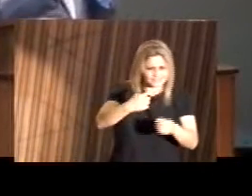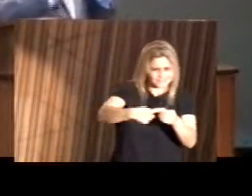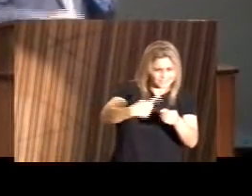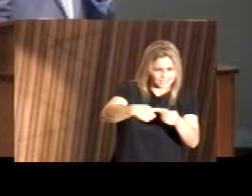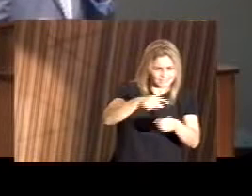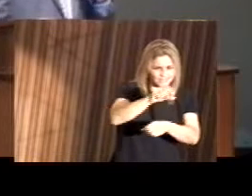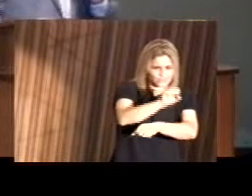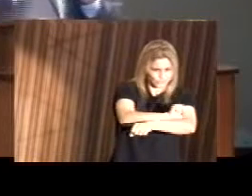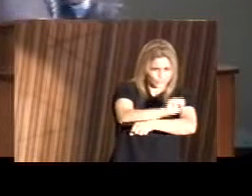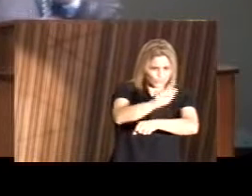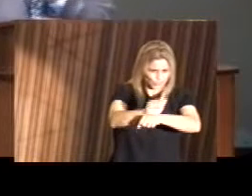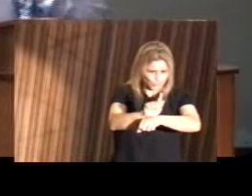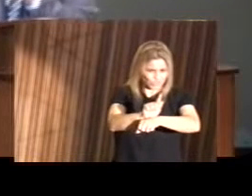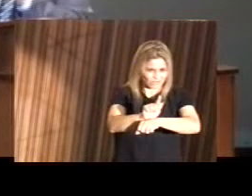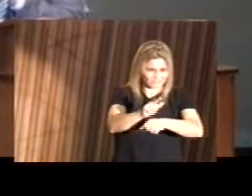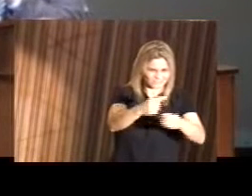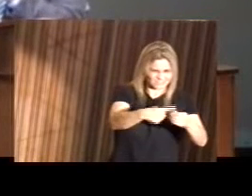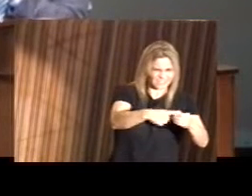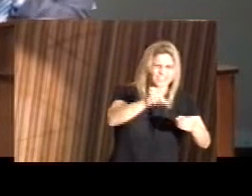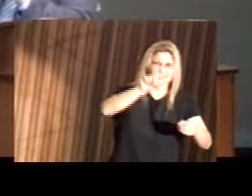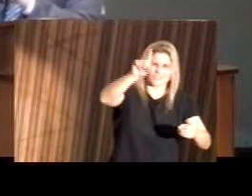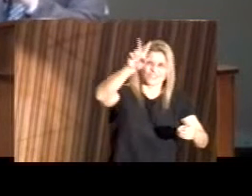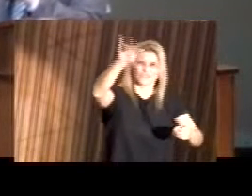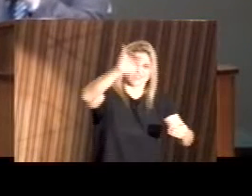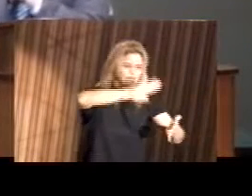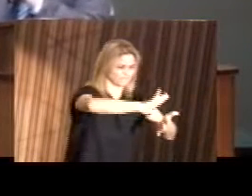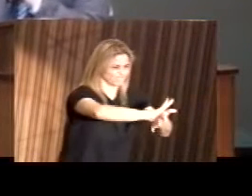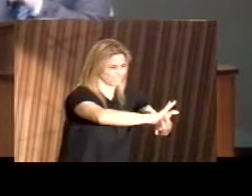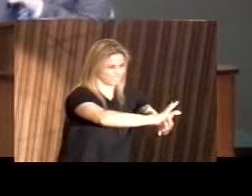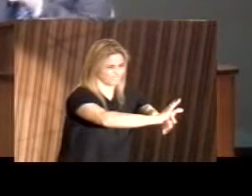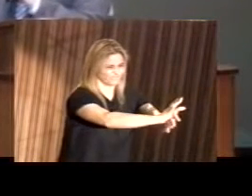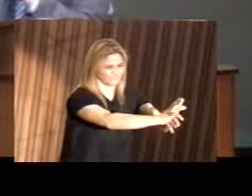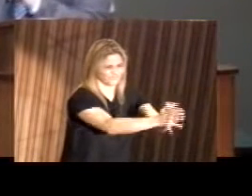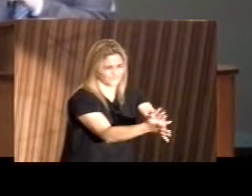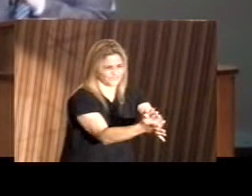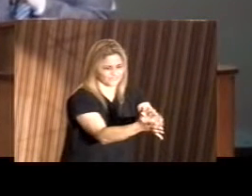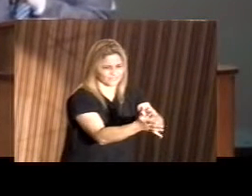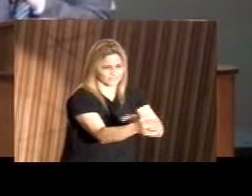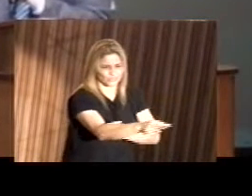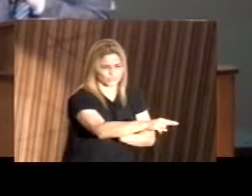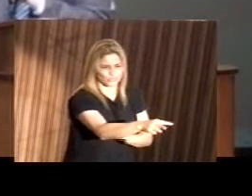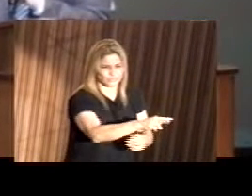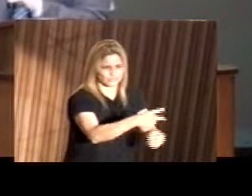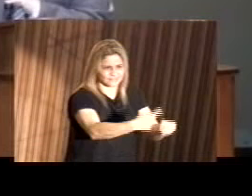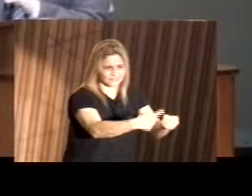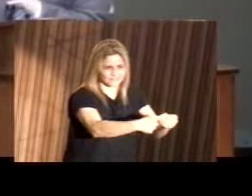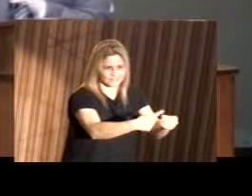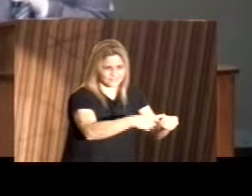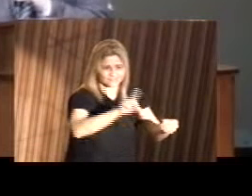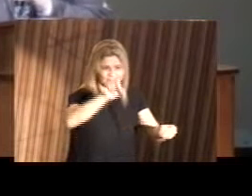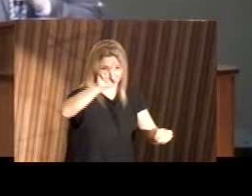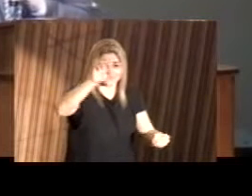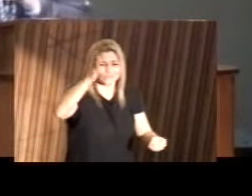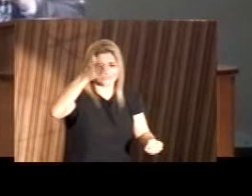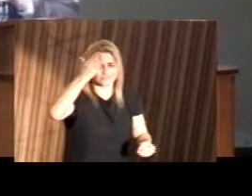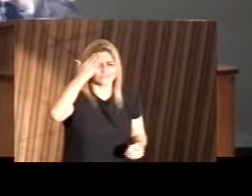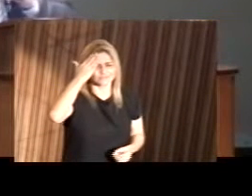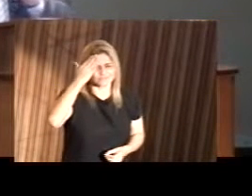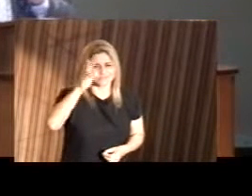seriam destruídas, o juízo de Deus viria sobre a terra. Deus já